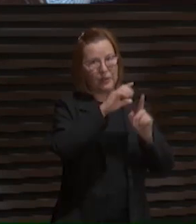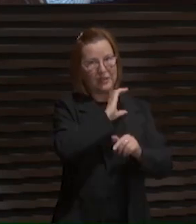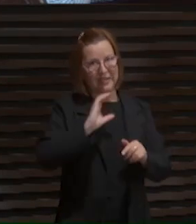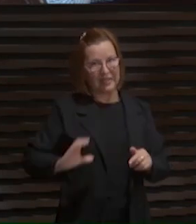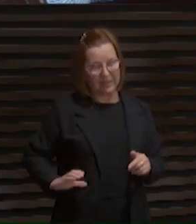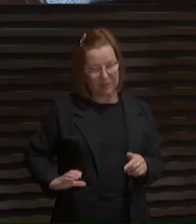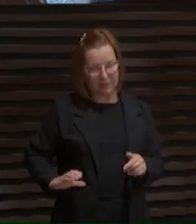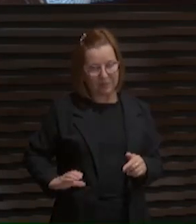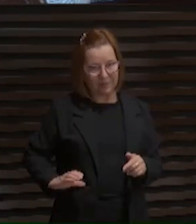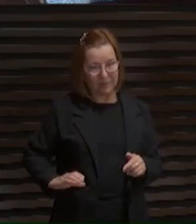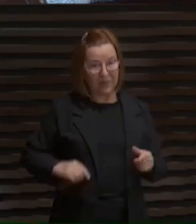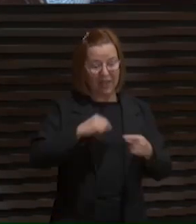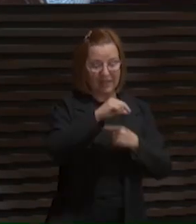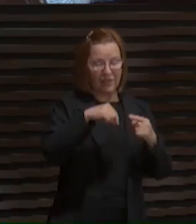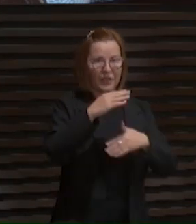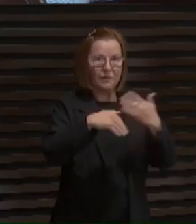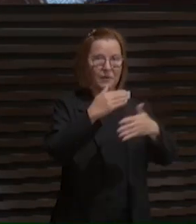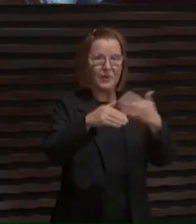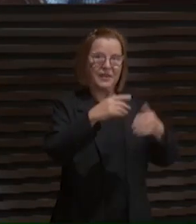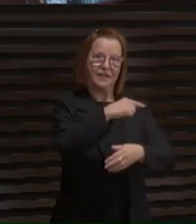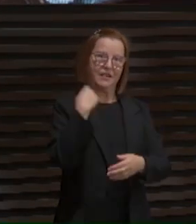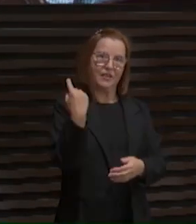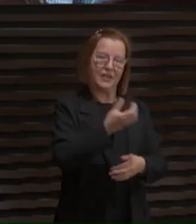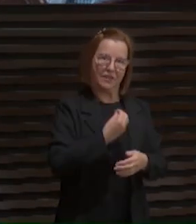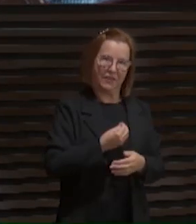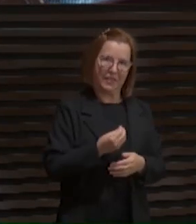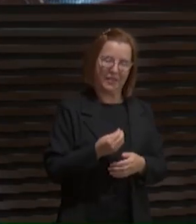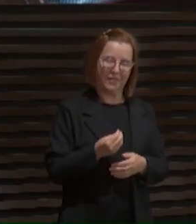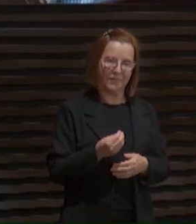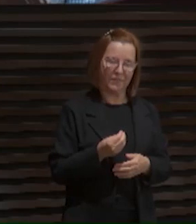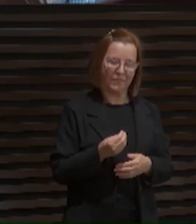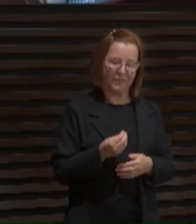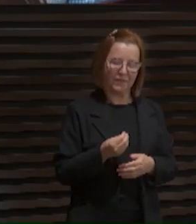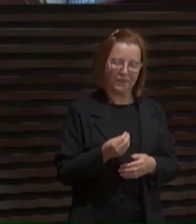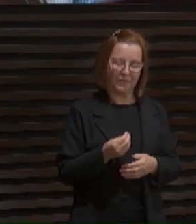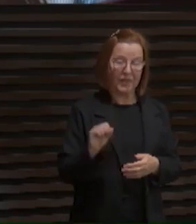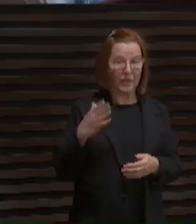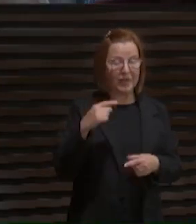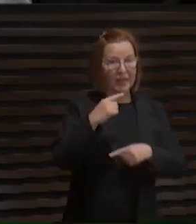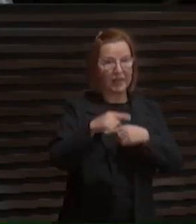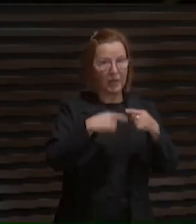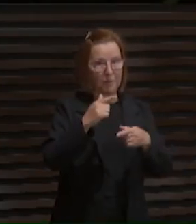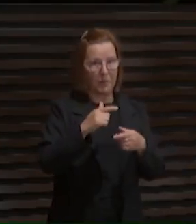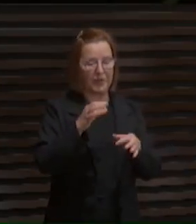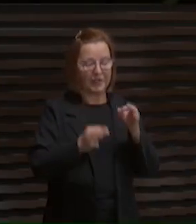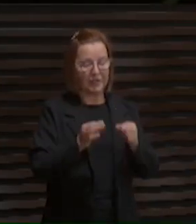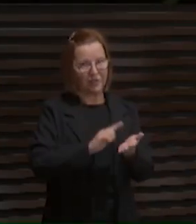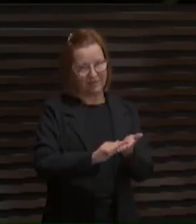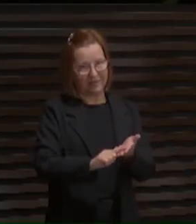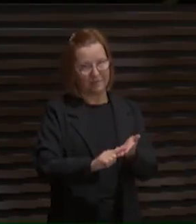ela é um processo na nossa vida, que ocorre após a justificação. Que fique claro,